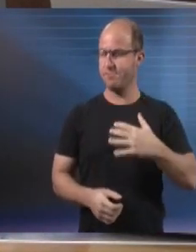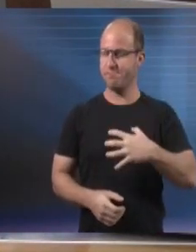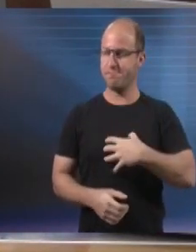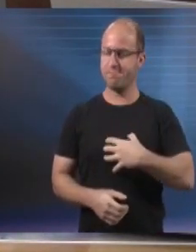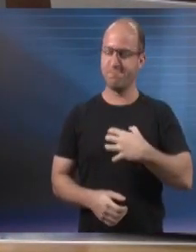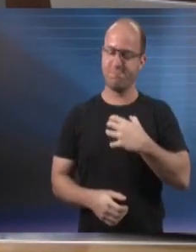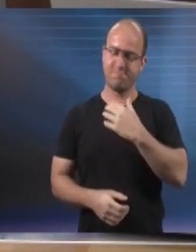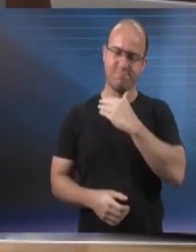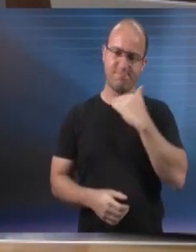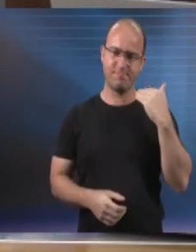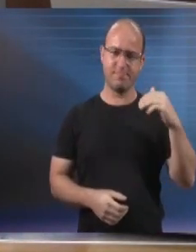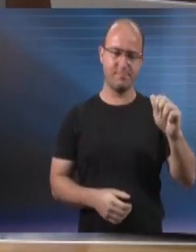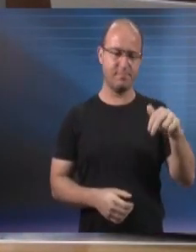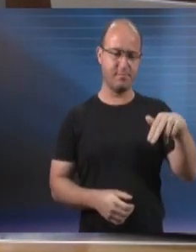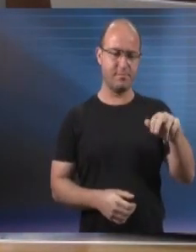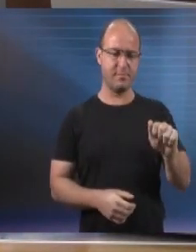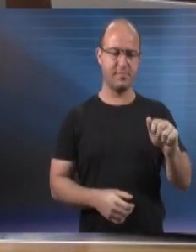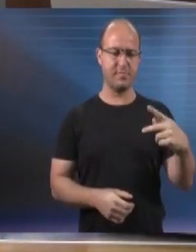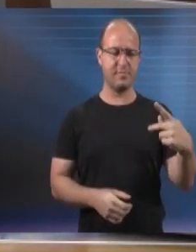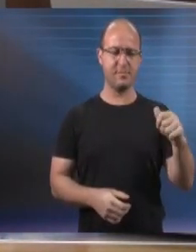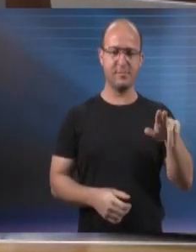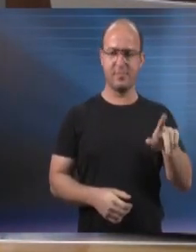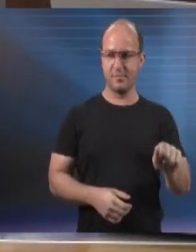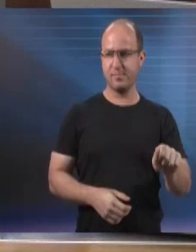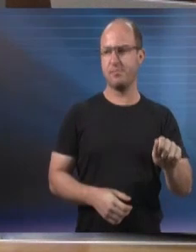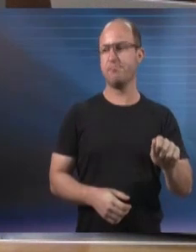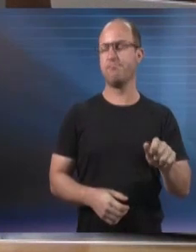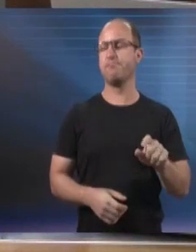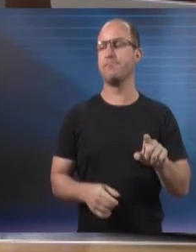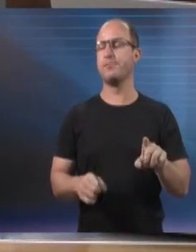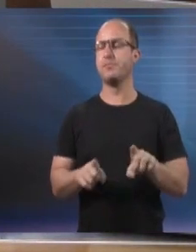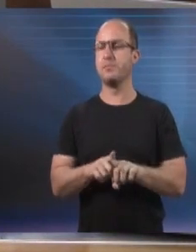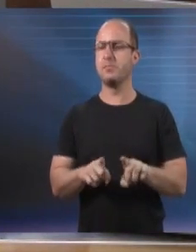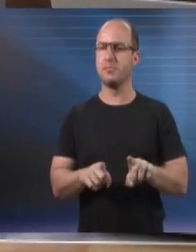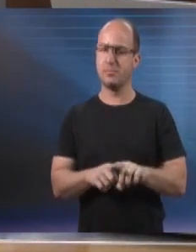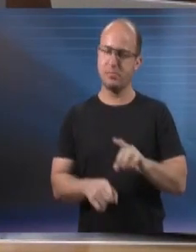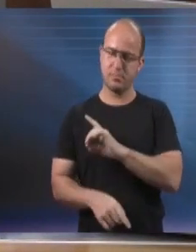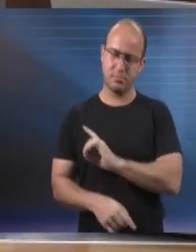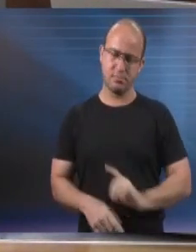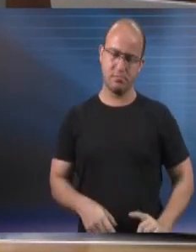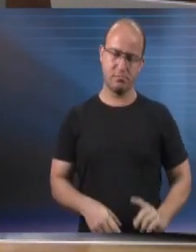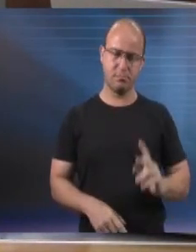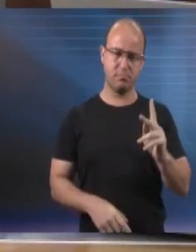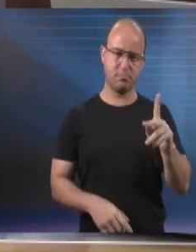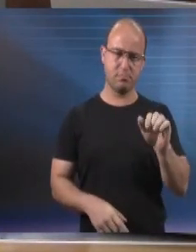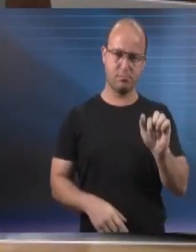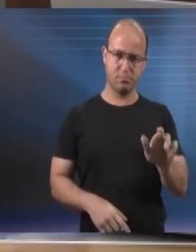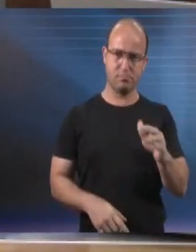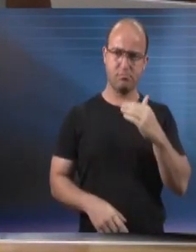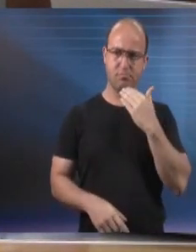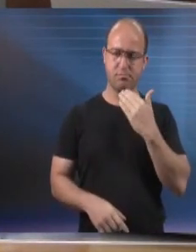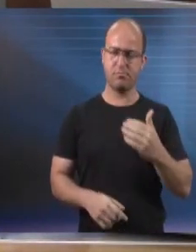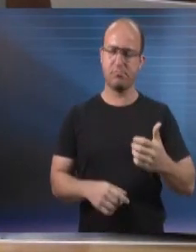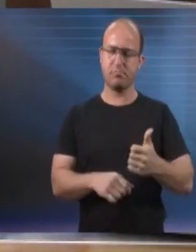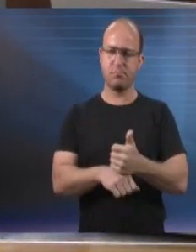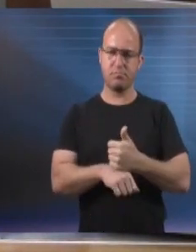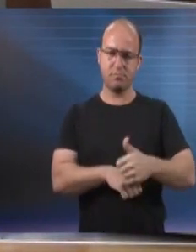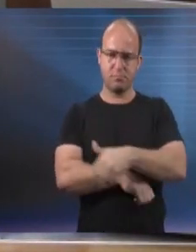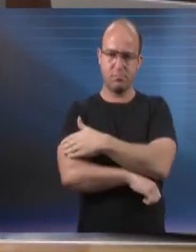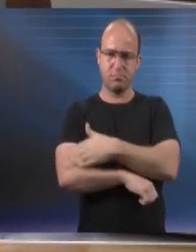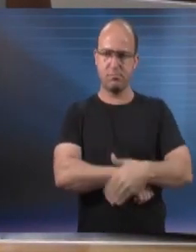pelo falecimento da senhora Ana Paula Fagundes. Requerimento do deputado Kleber Rodrigues: requerimento solicitando a operação tapa-buracos